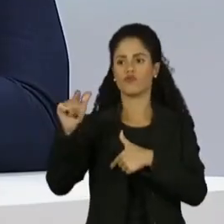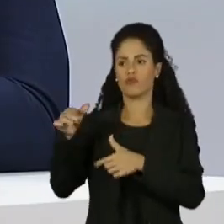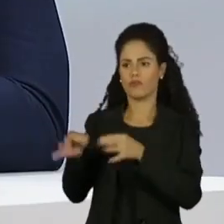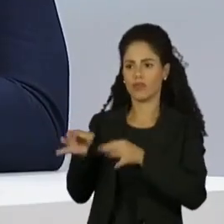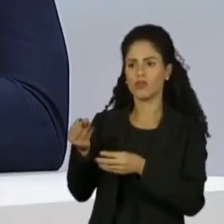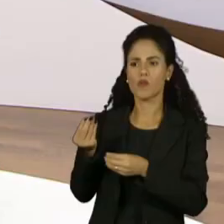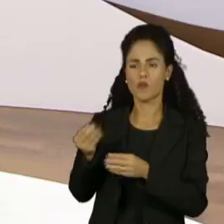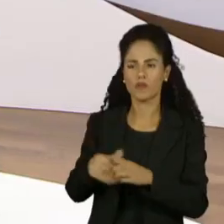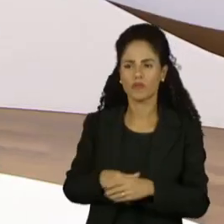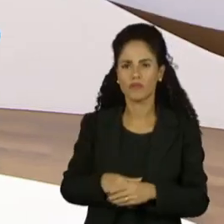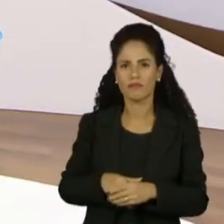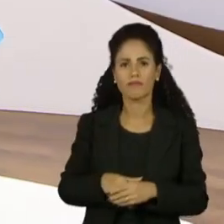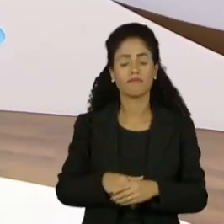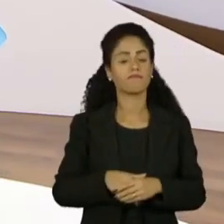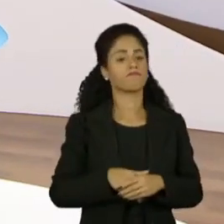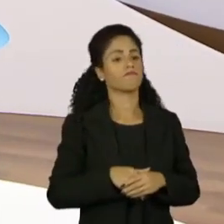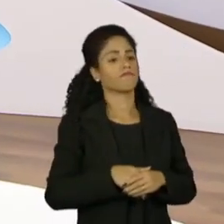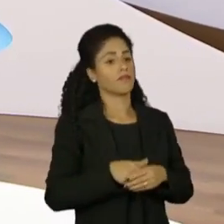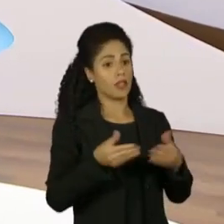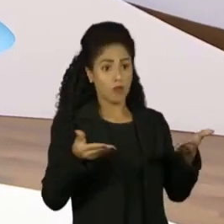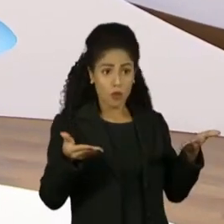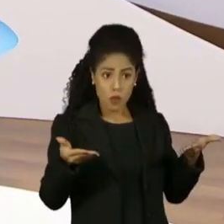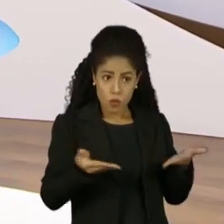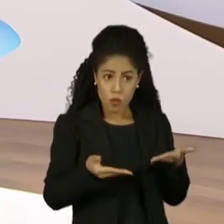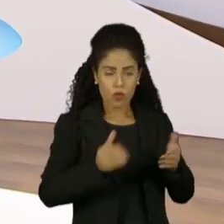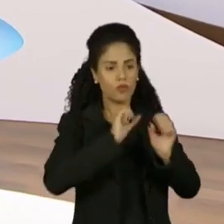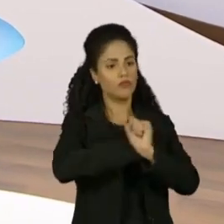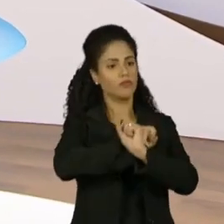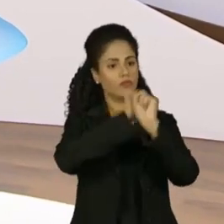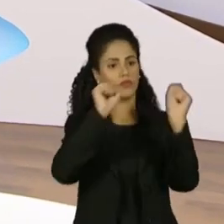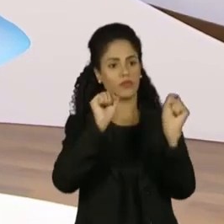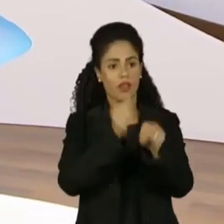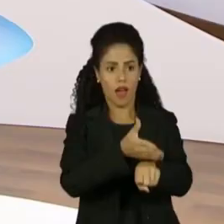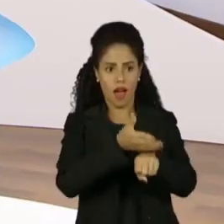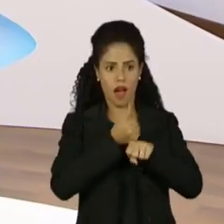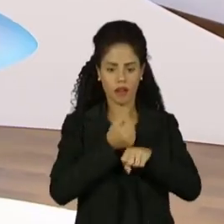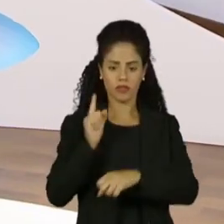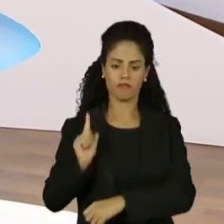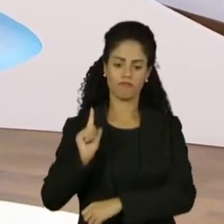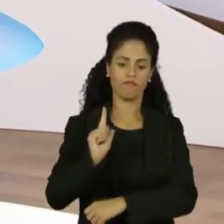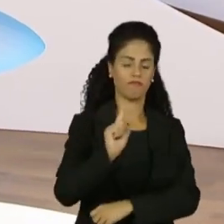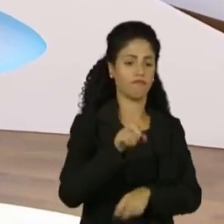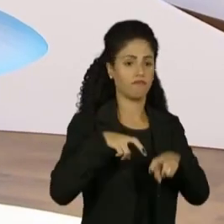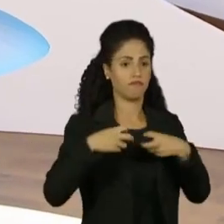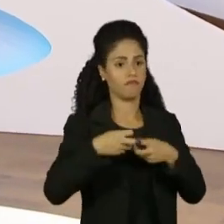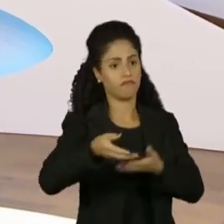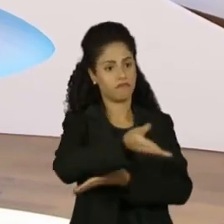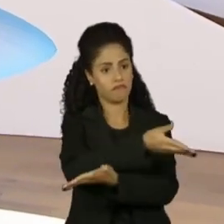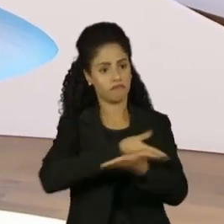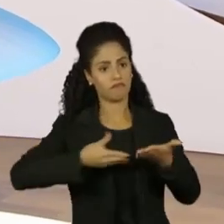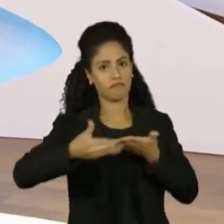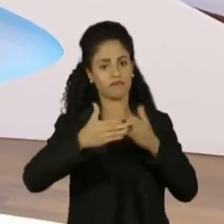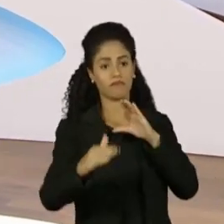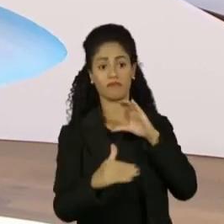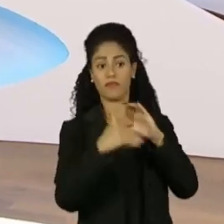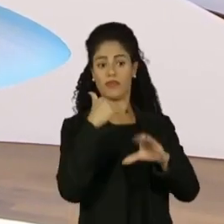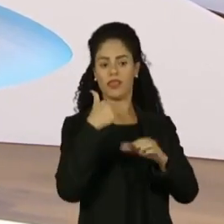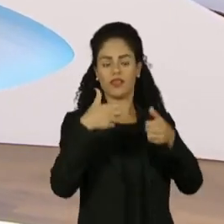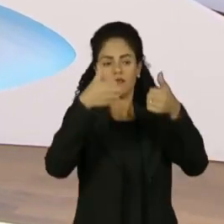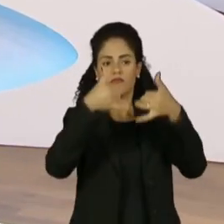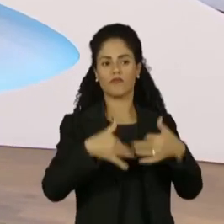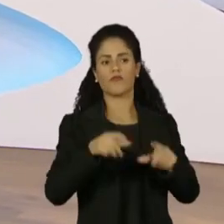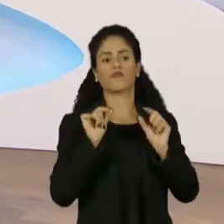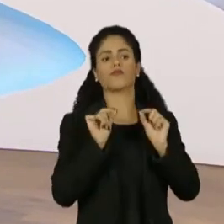tribunais? Gabriel, hoje pela manhã eu recebi no meu gabinete, antes de vir para cá, o senador Espirendiel Amin. E ele me